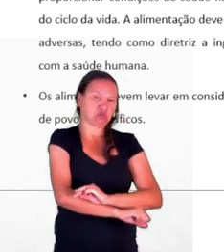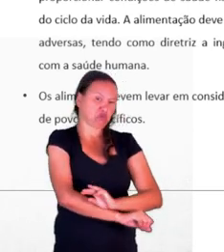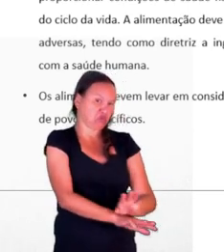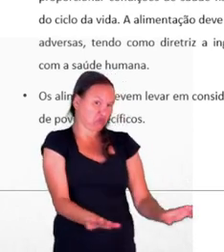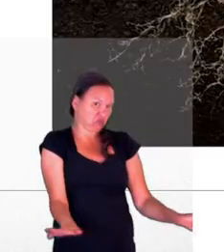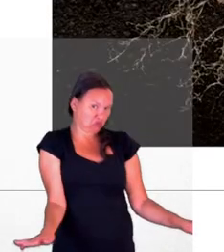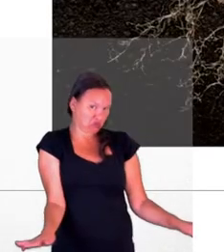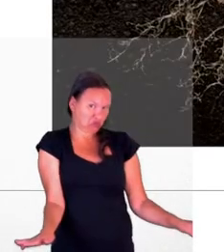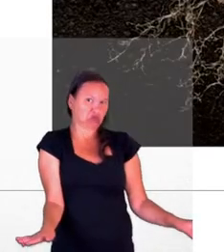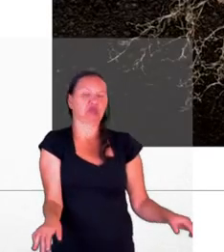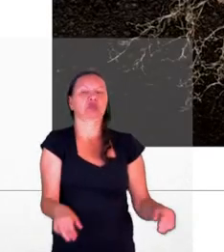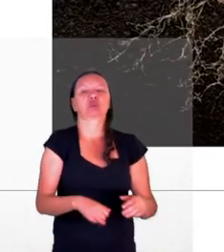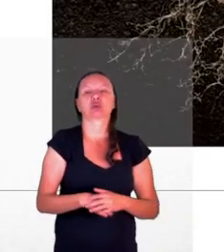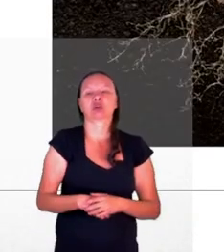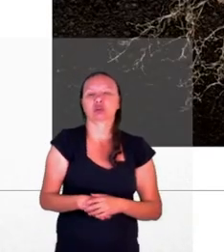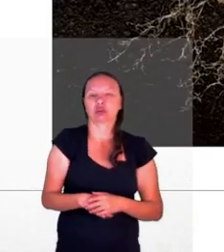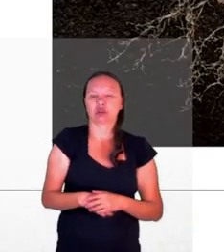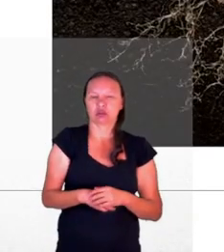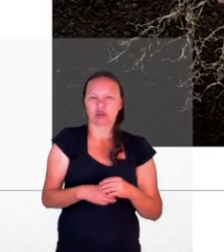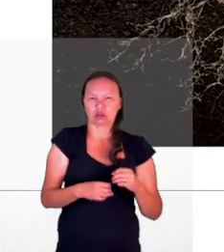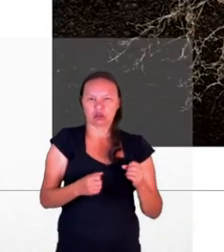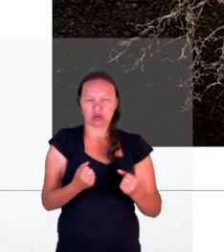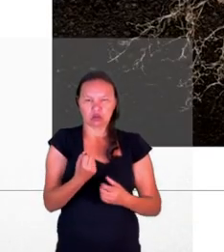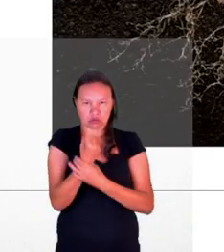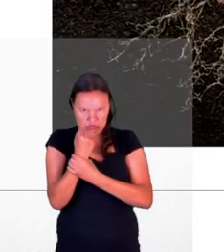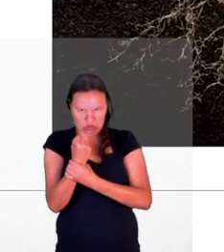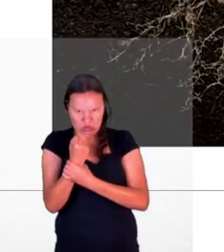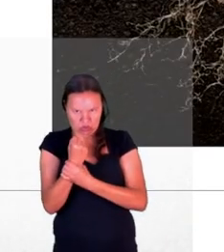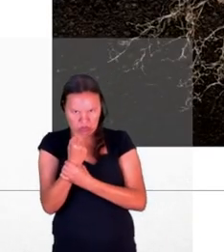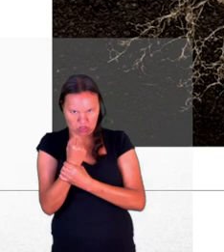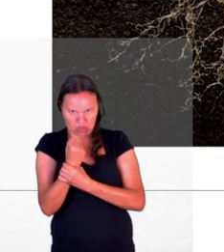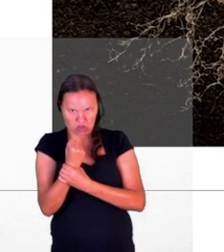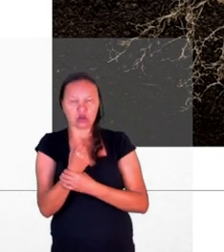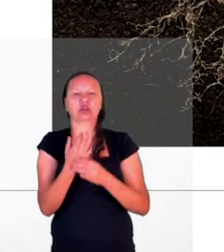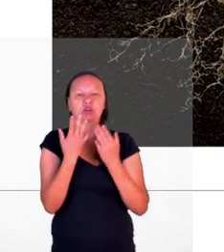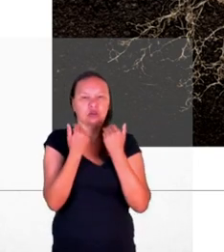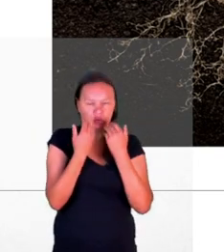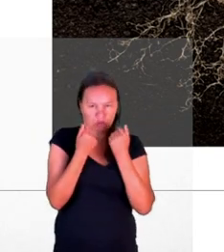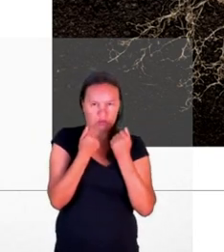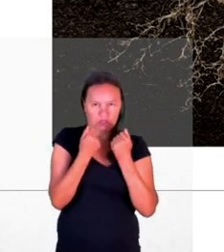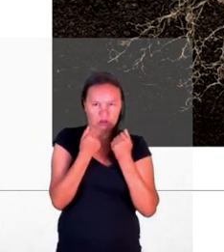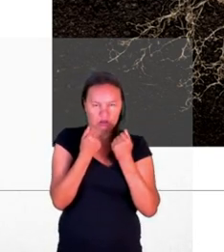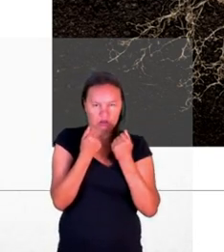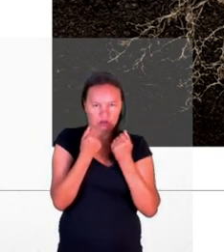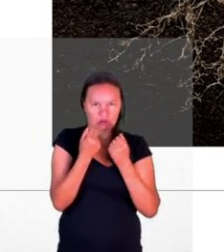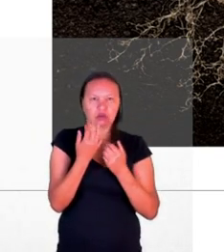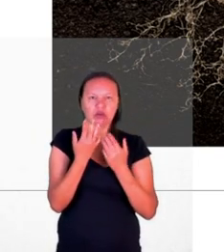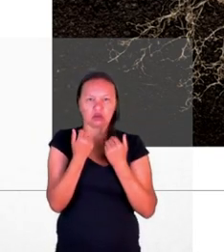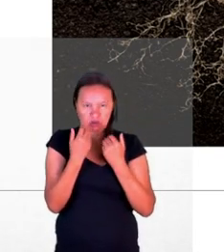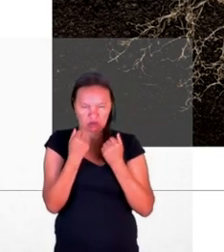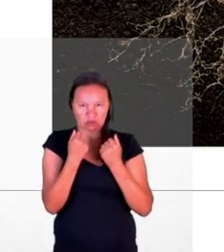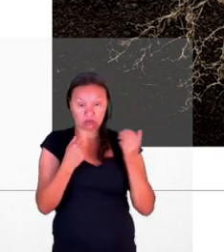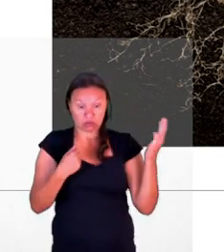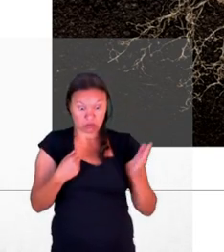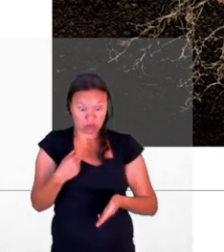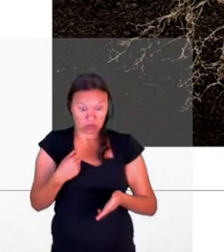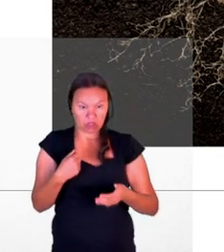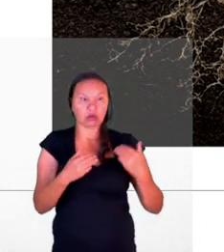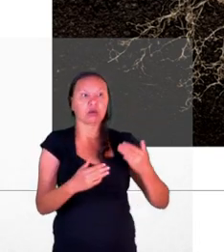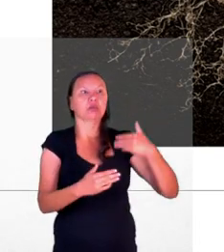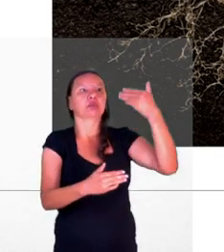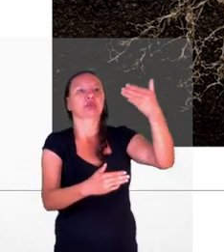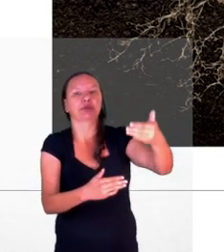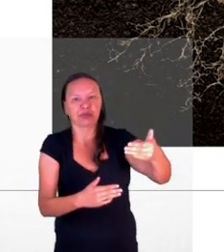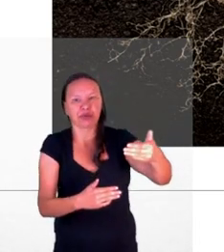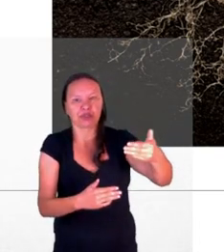requisitos a adequação a sustentabilidade que nós falamos nós temos que ter a alimentos para agora para depois